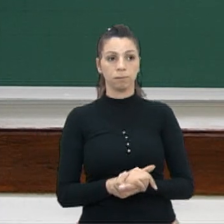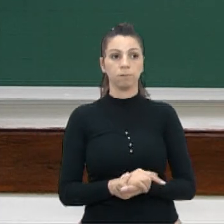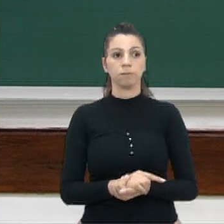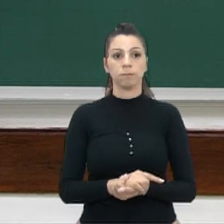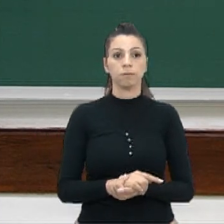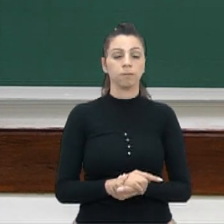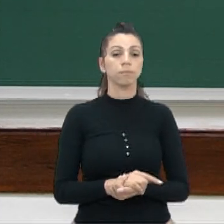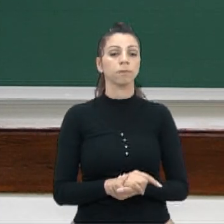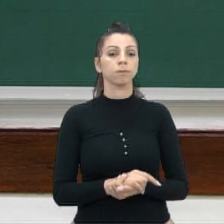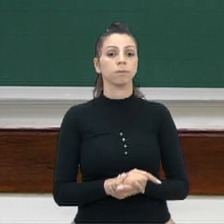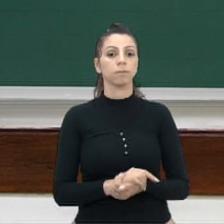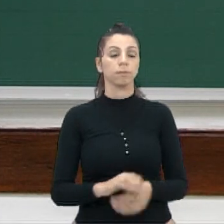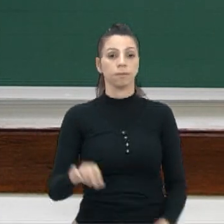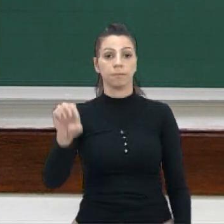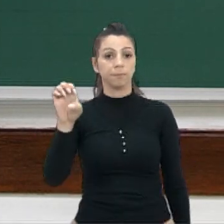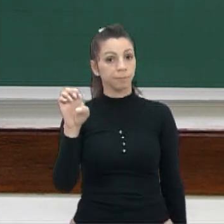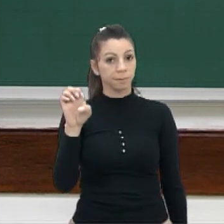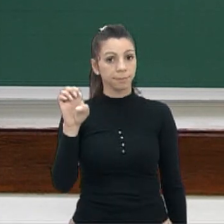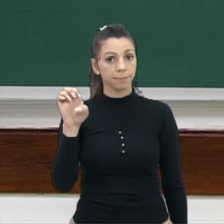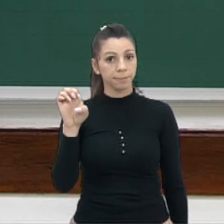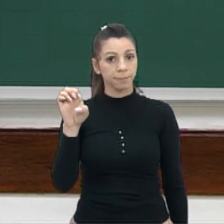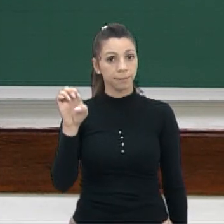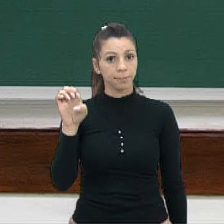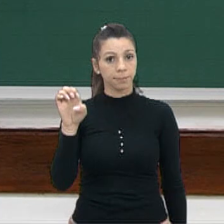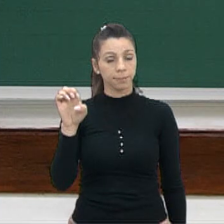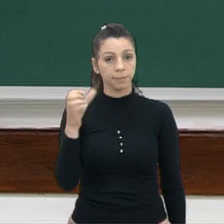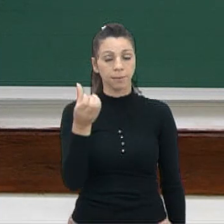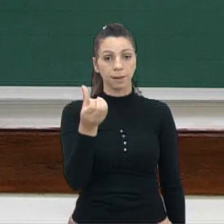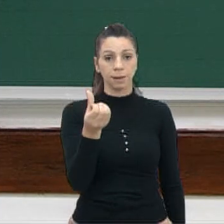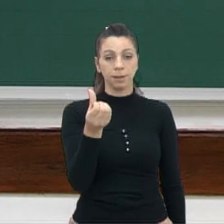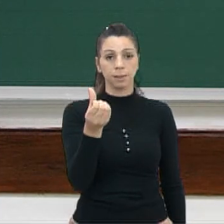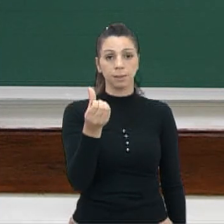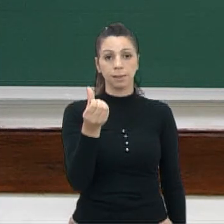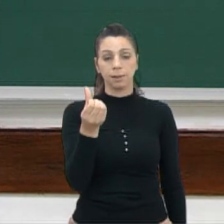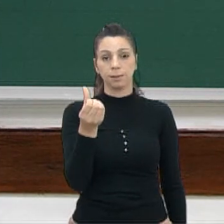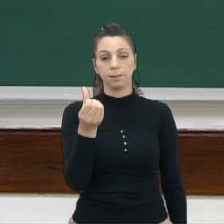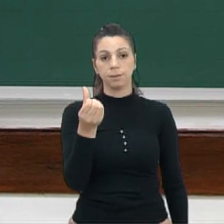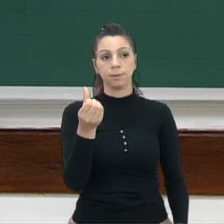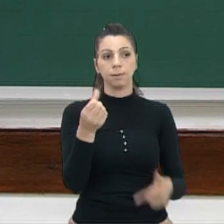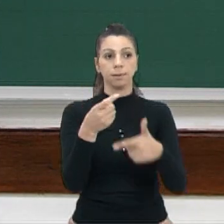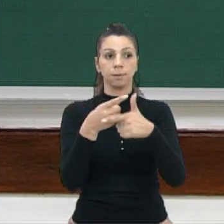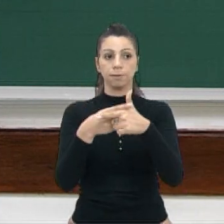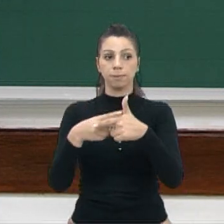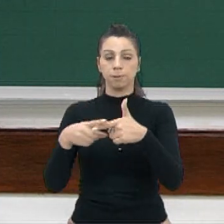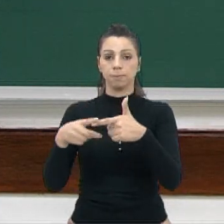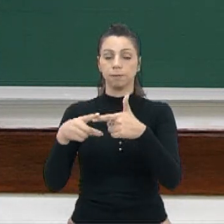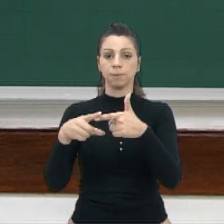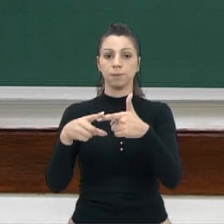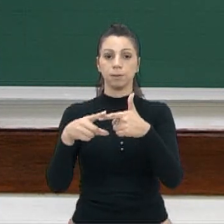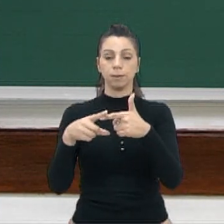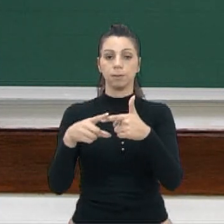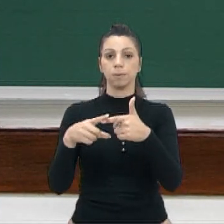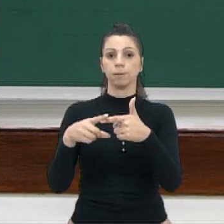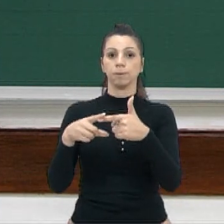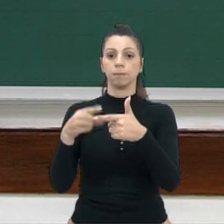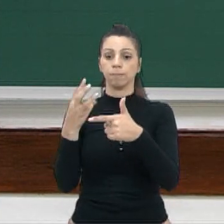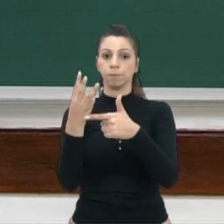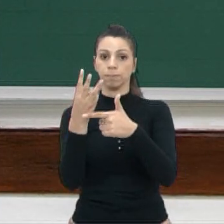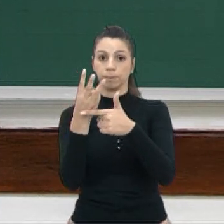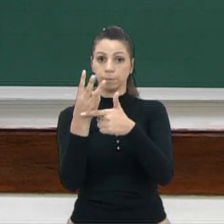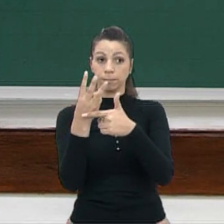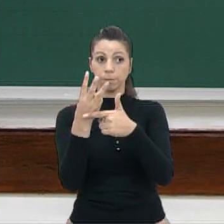último, a letra E, 6 dividido por 3 dá 2. O m aparece no